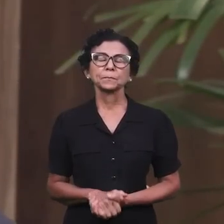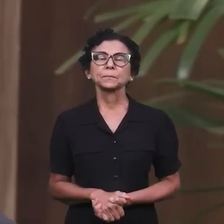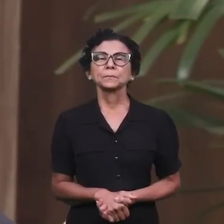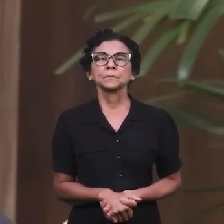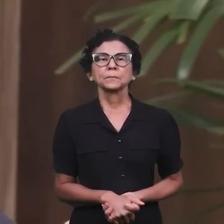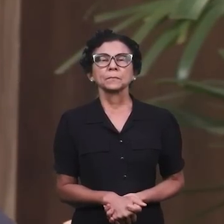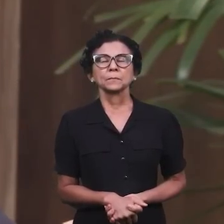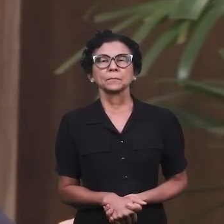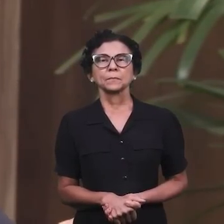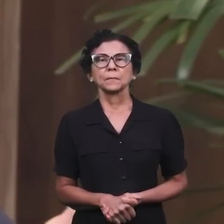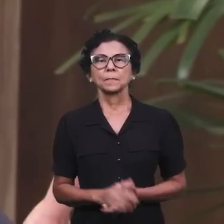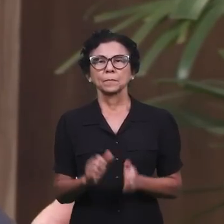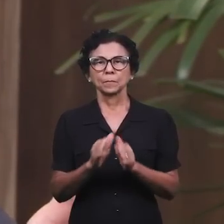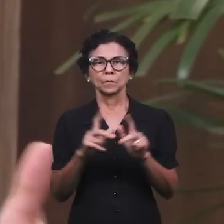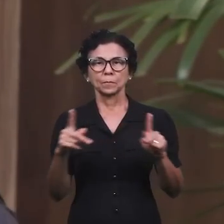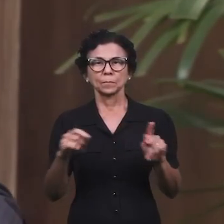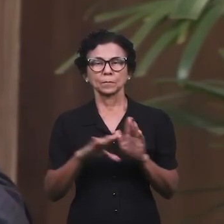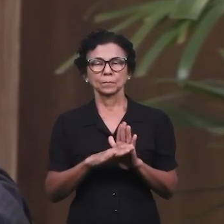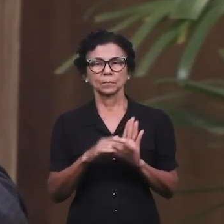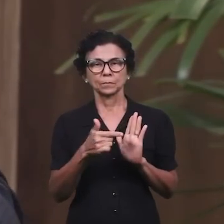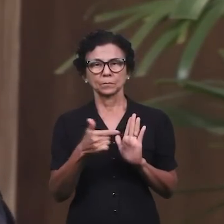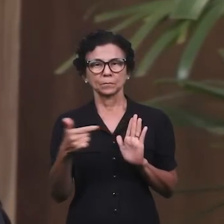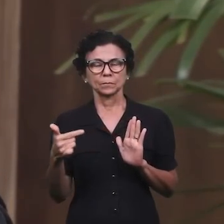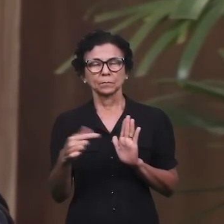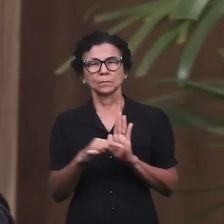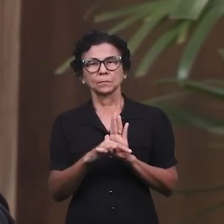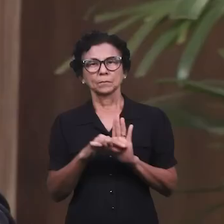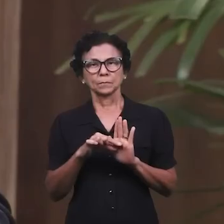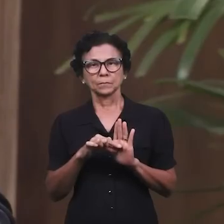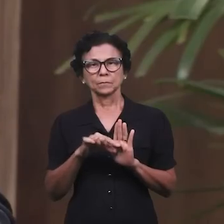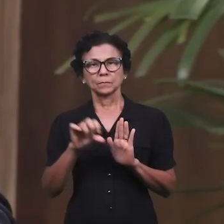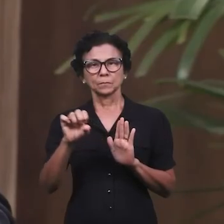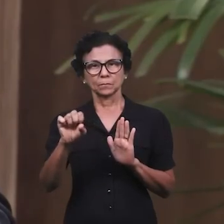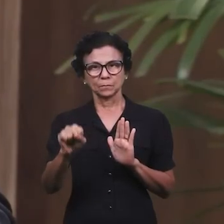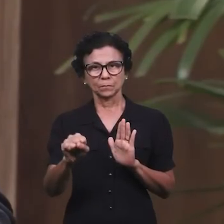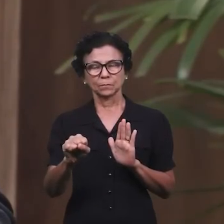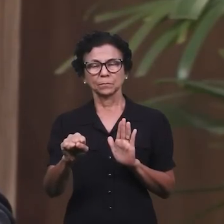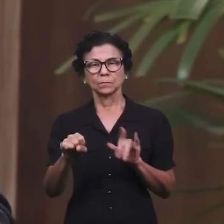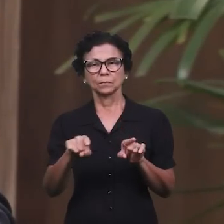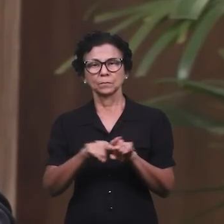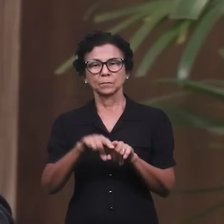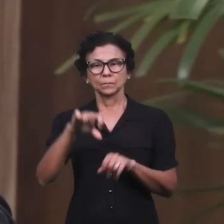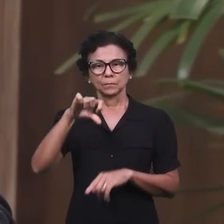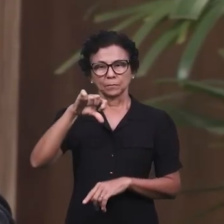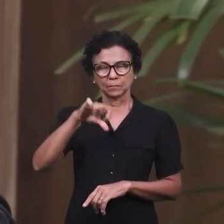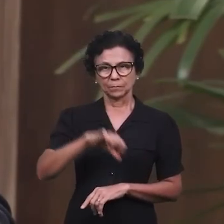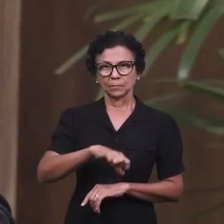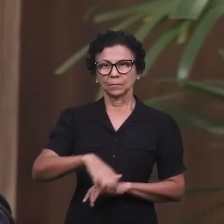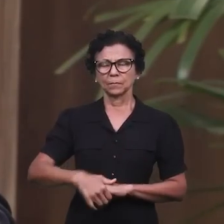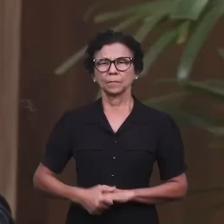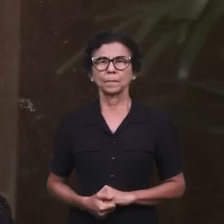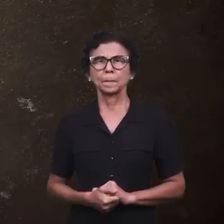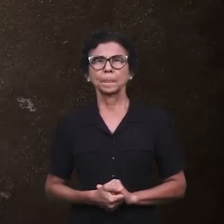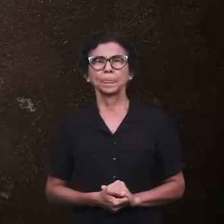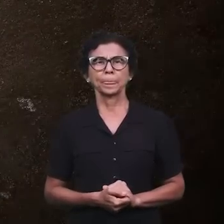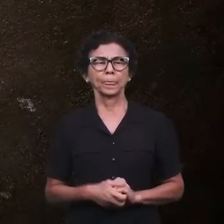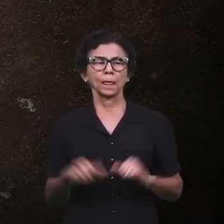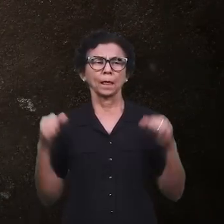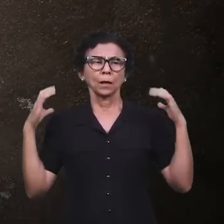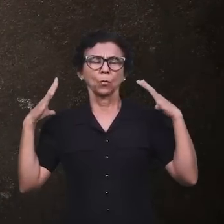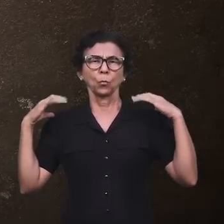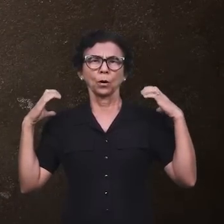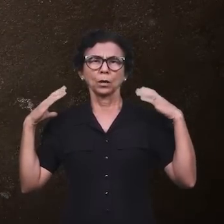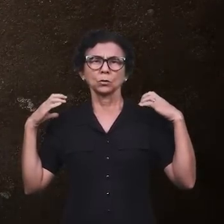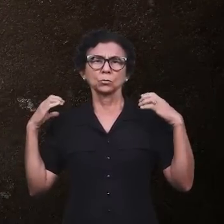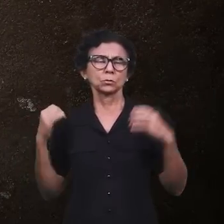de Apocalipse, o capítulo 22, os versos também 8 e 9, quando o próprio anjo ele diz o seguinte: olha, eu sou teu